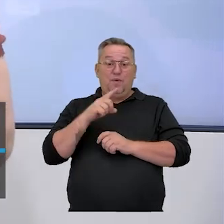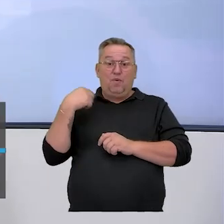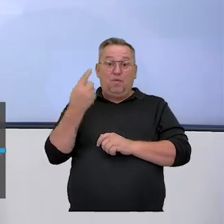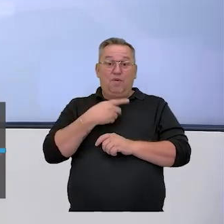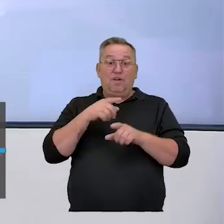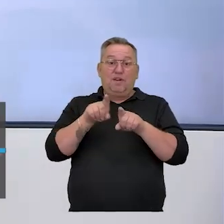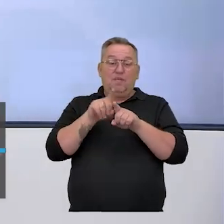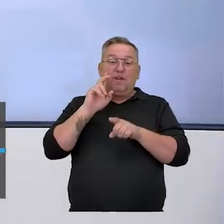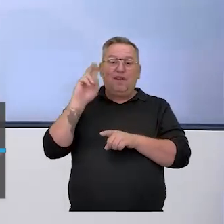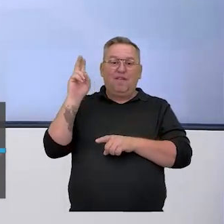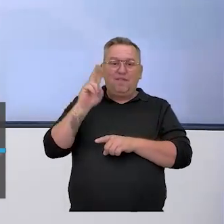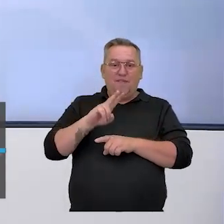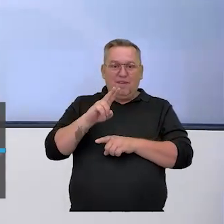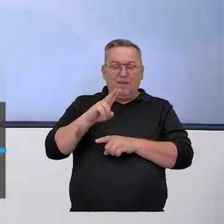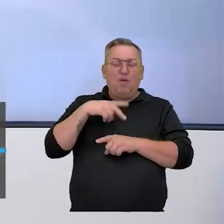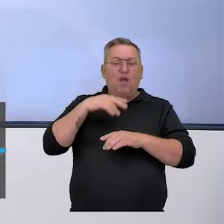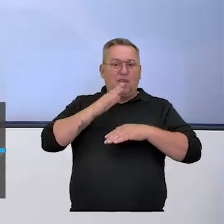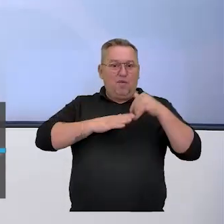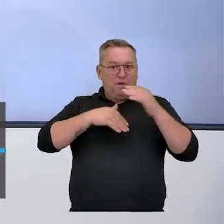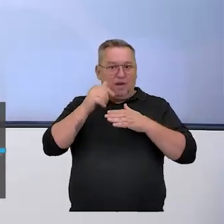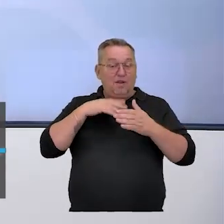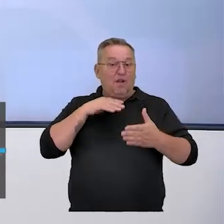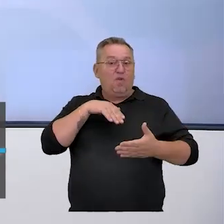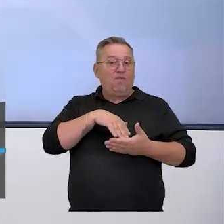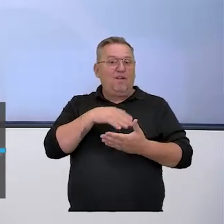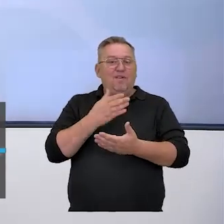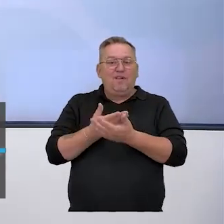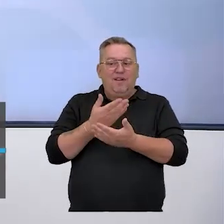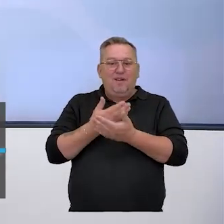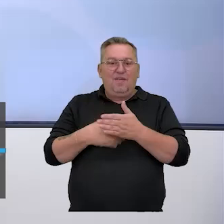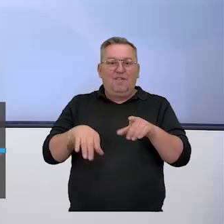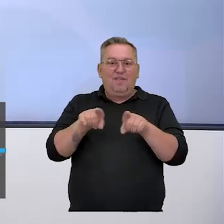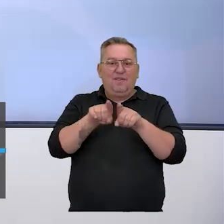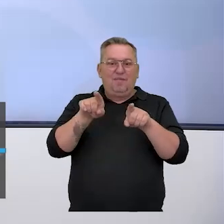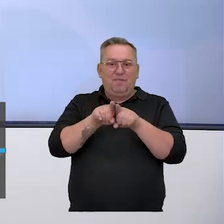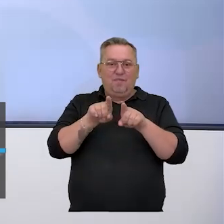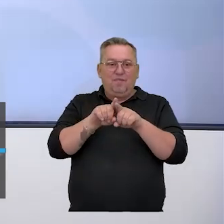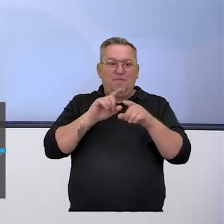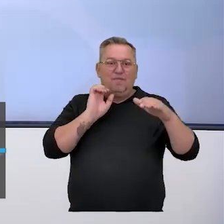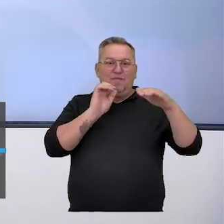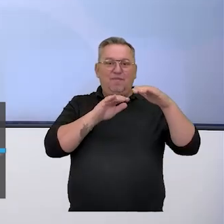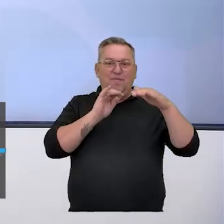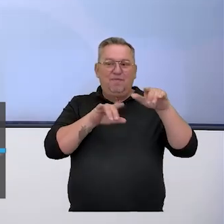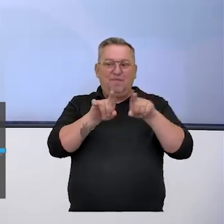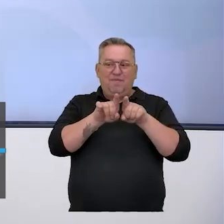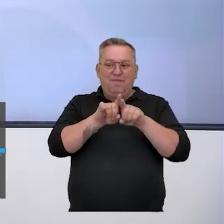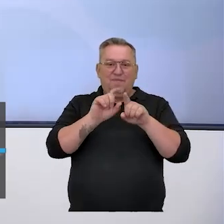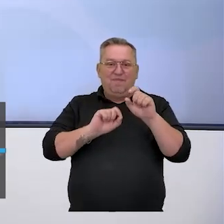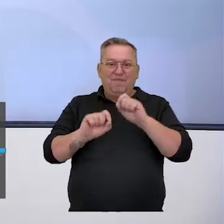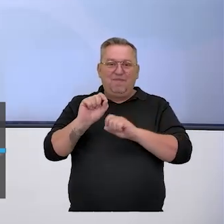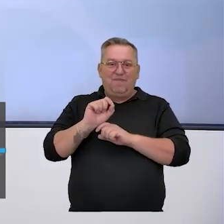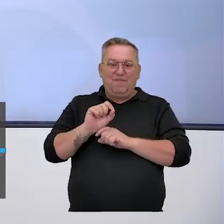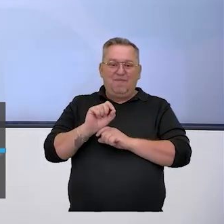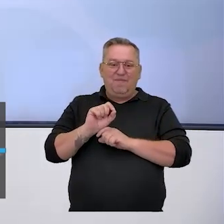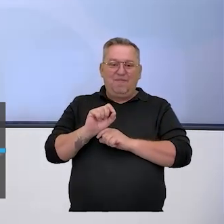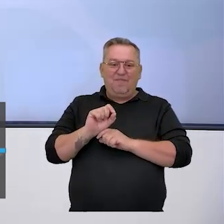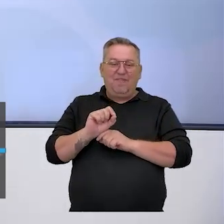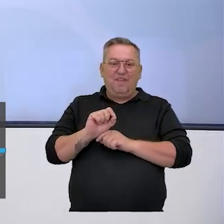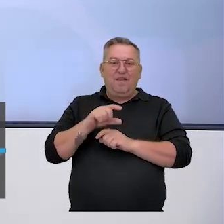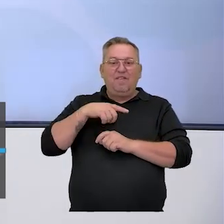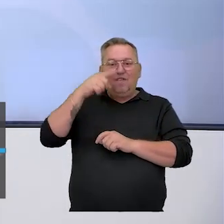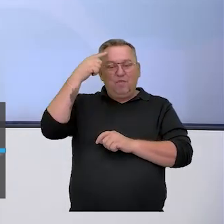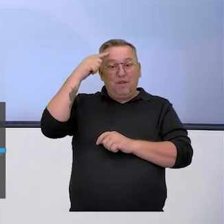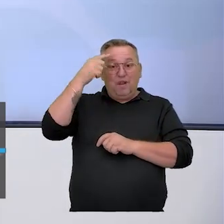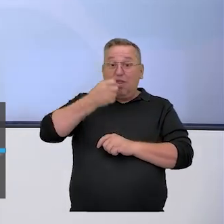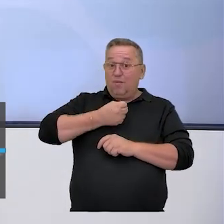gente está vendo ali, né? As habilidades que estão no final da aula ou estão no repositório, já podem pegar no repositório as habilidades, tá? A gente vai pensar